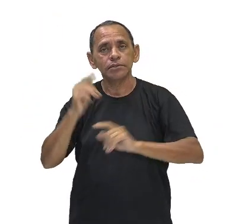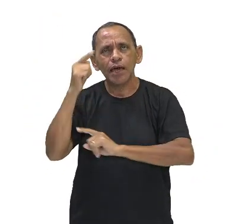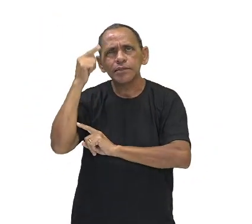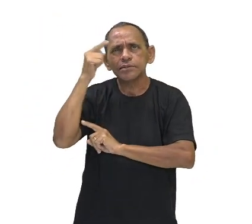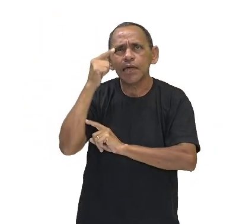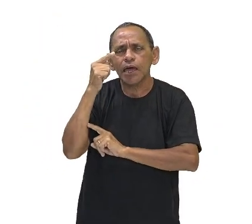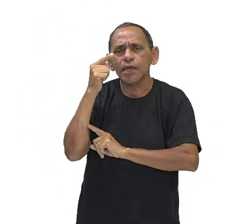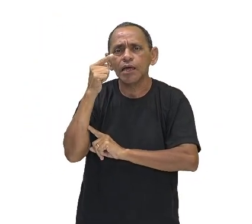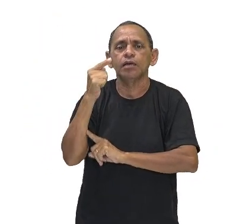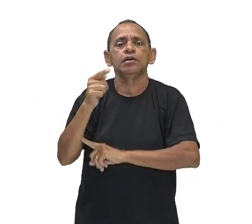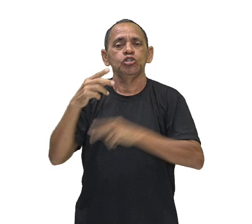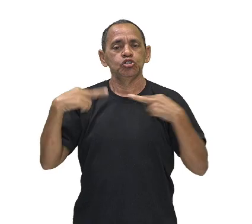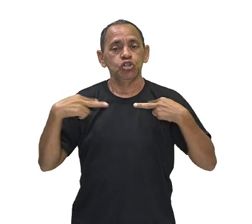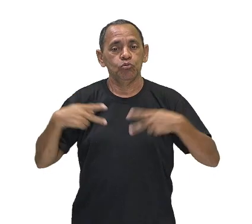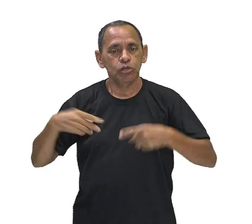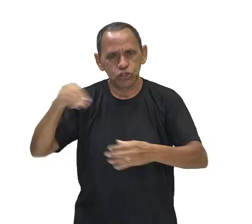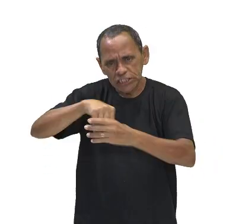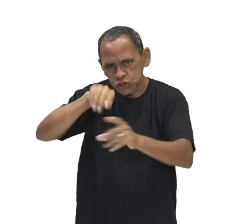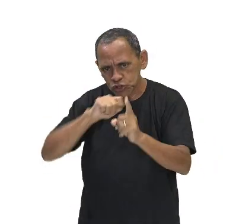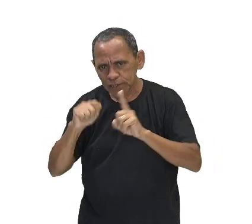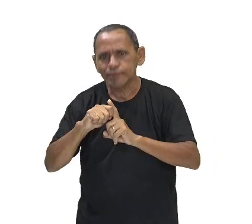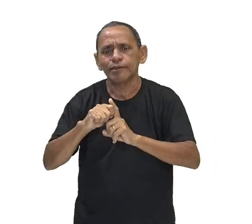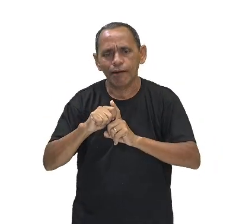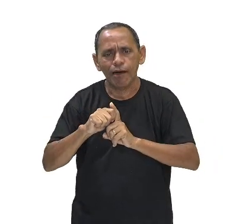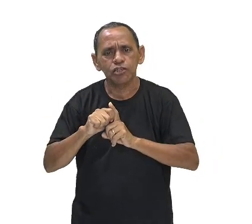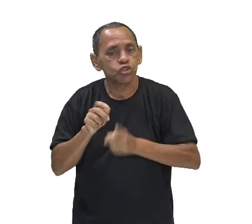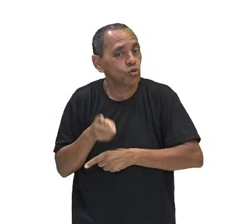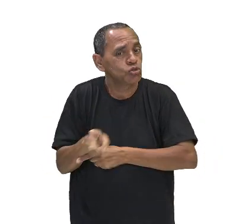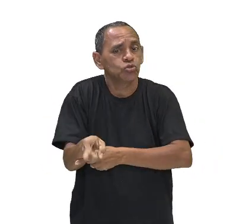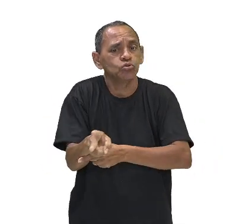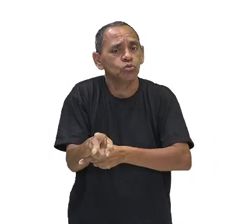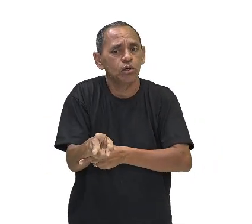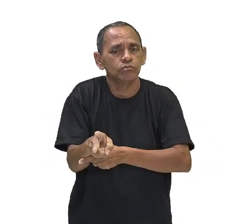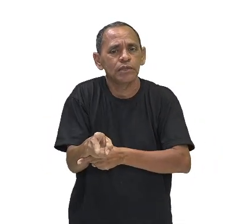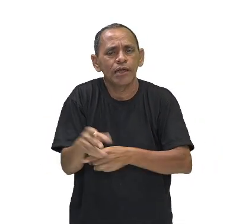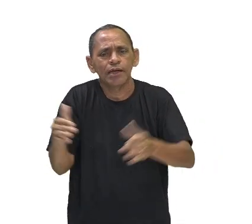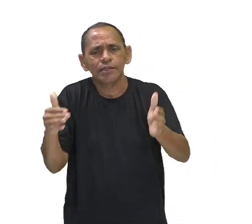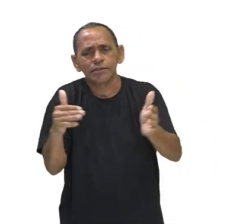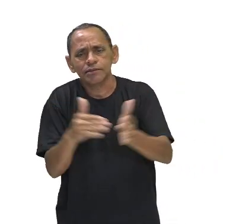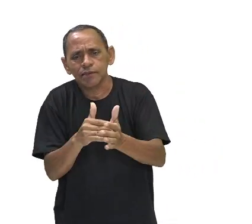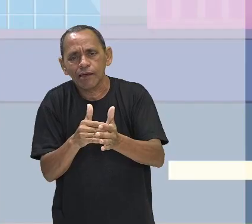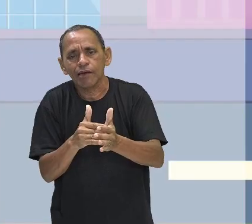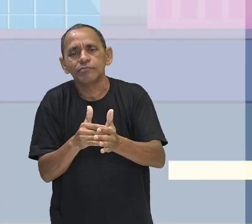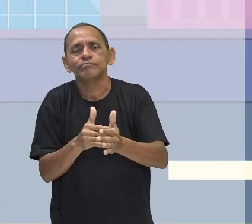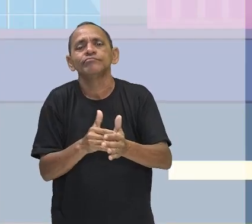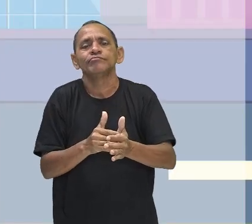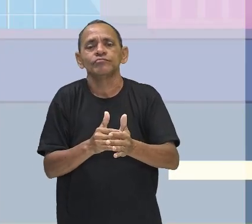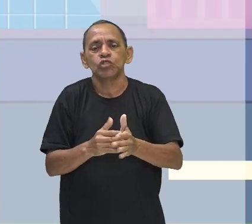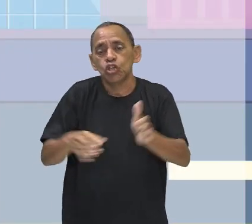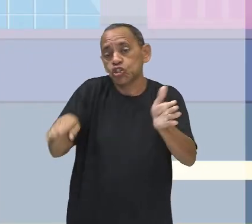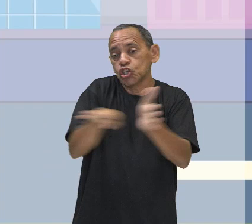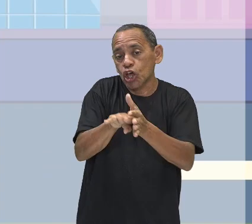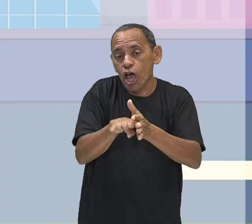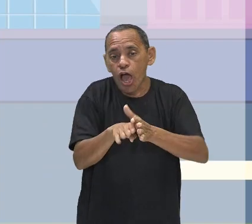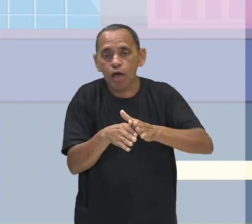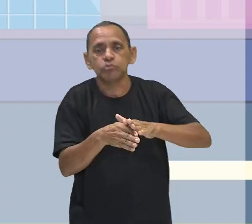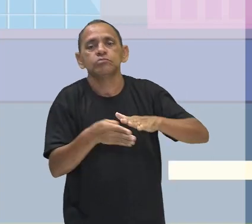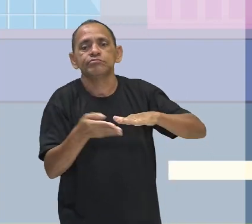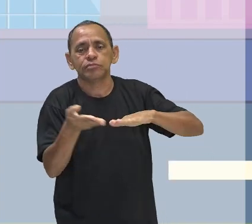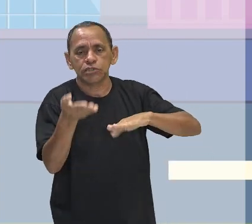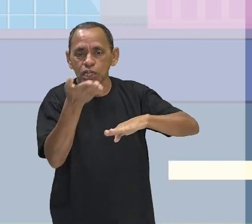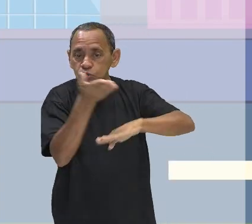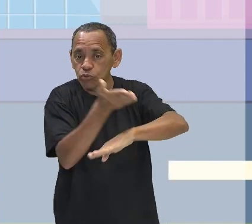vai continuar permanecendo até chegarmos à Idade Moderna. Só que na Idade Moderna